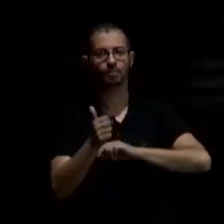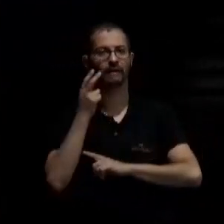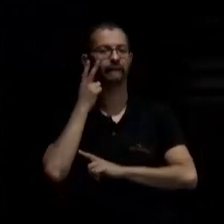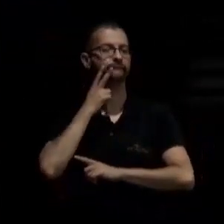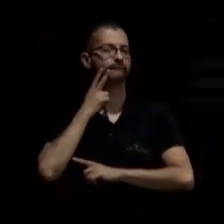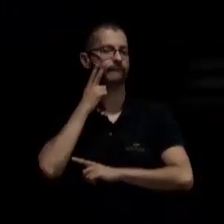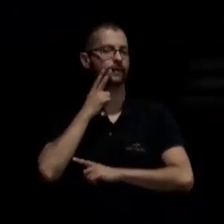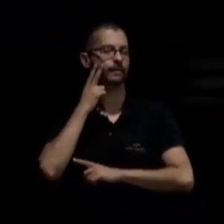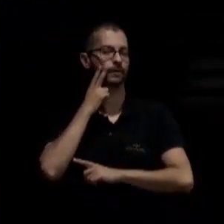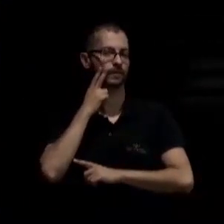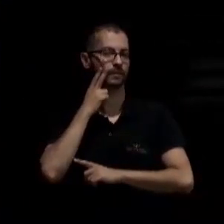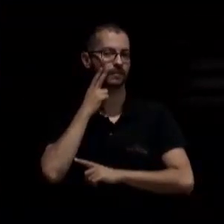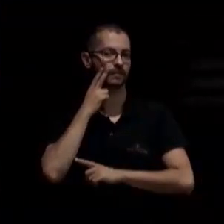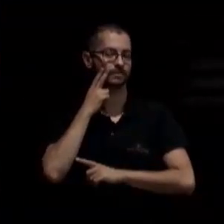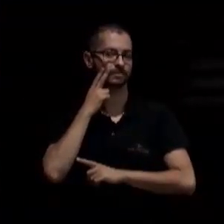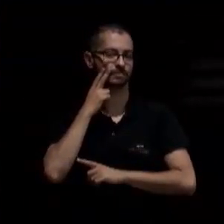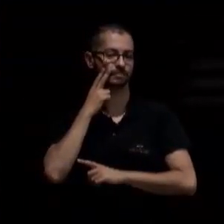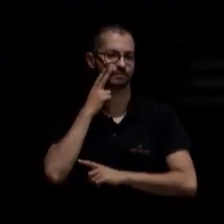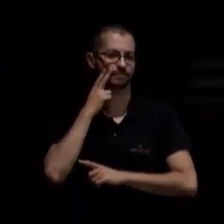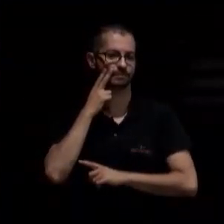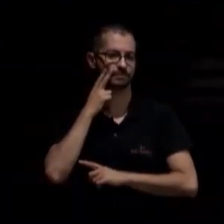Você tem que ir ao lagar.